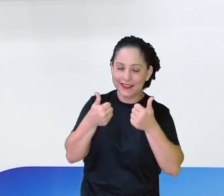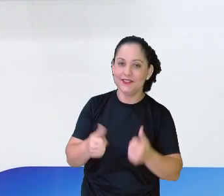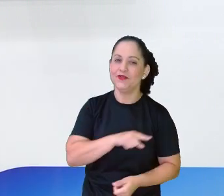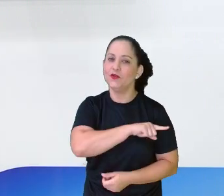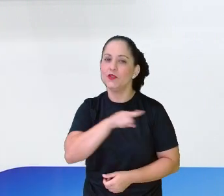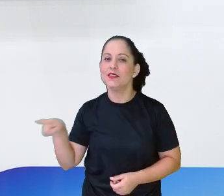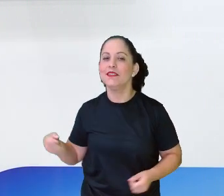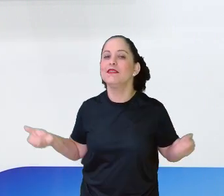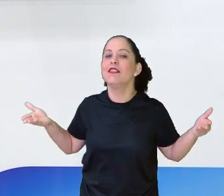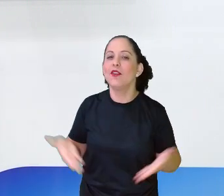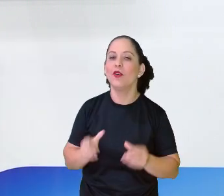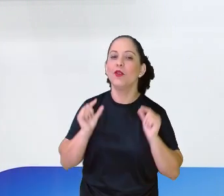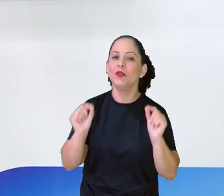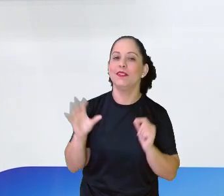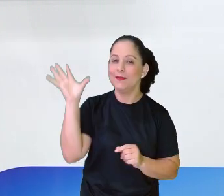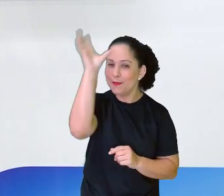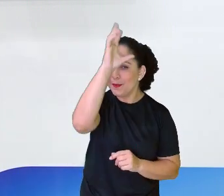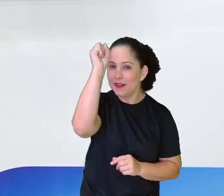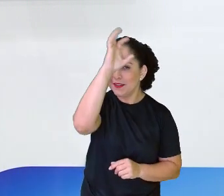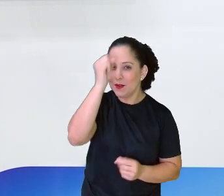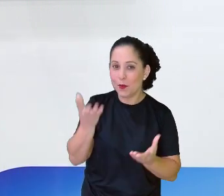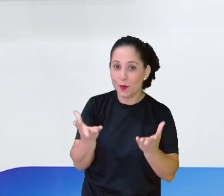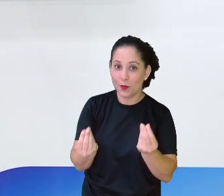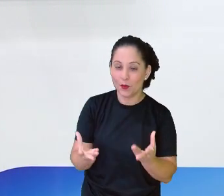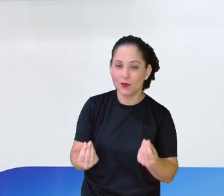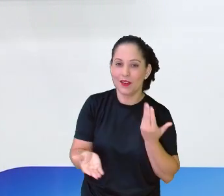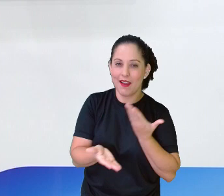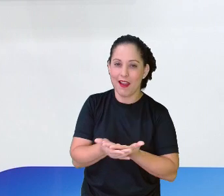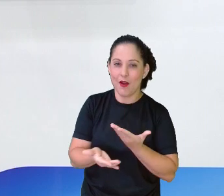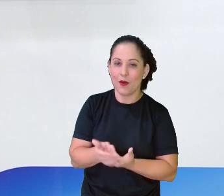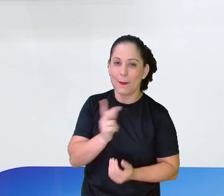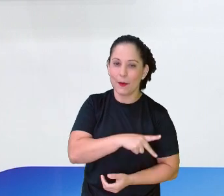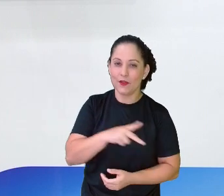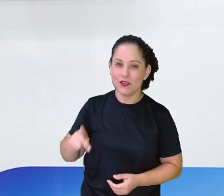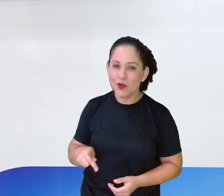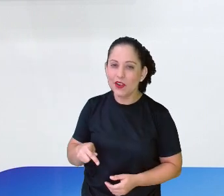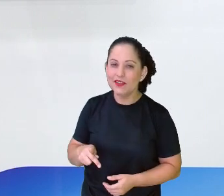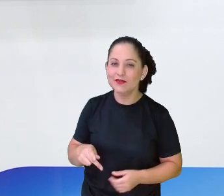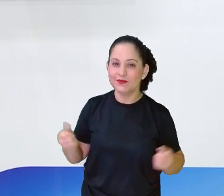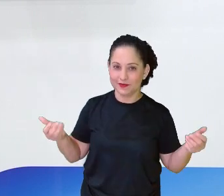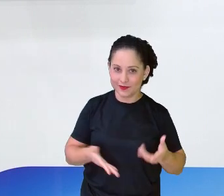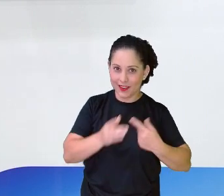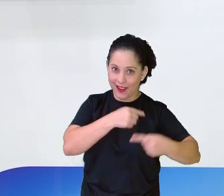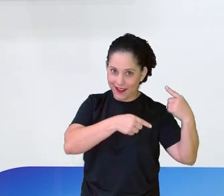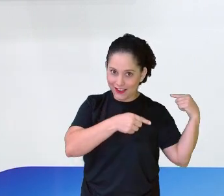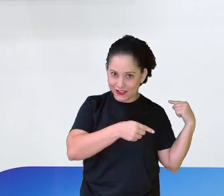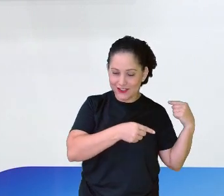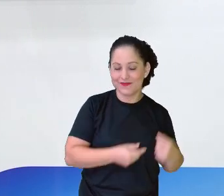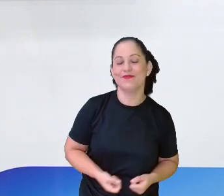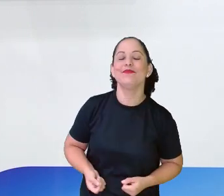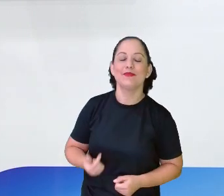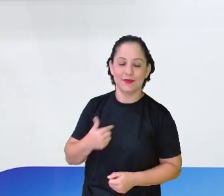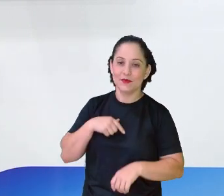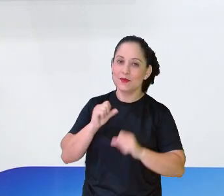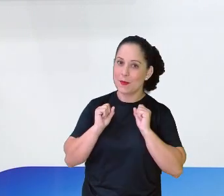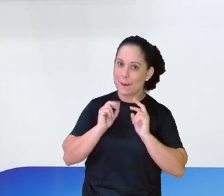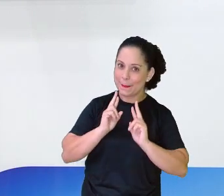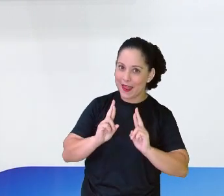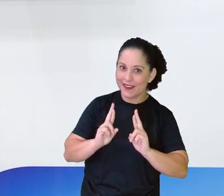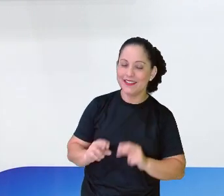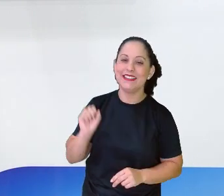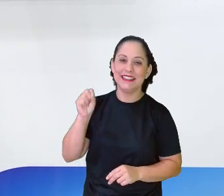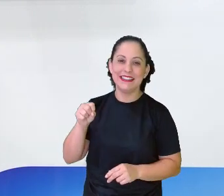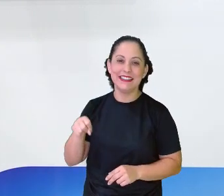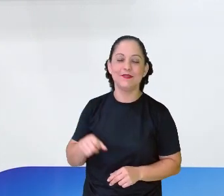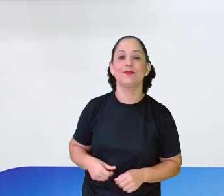vocês estão aí? Aprenderam bastante na aula da professora Mauricéia e na aula da professora Márcia? Eu espero que sim, tá? E hoje a gente